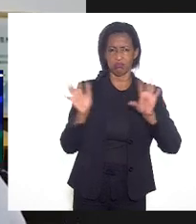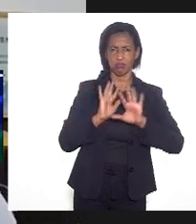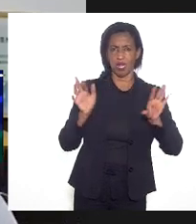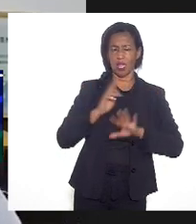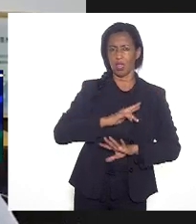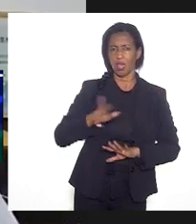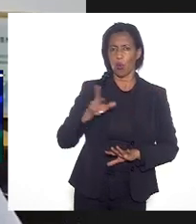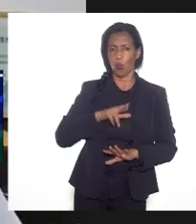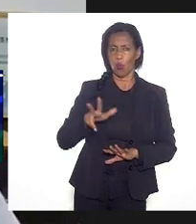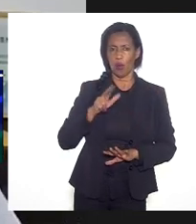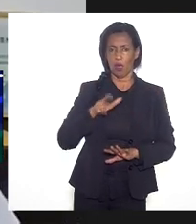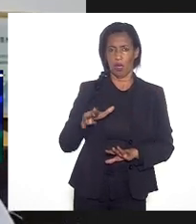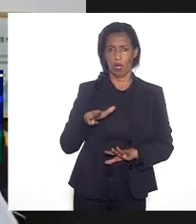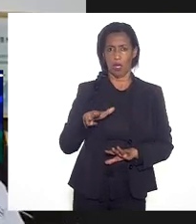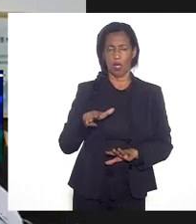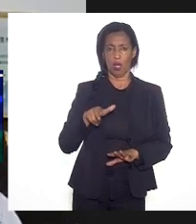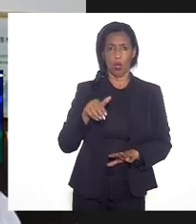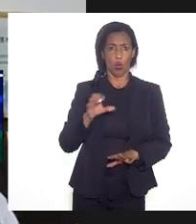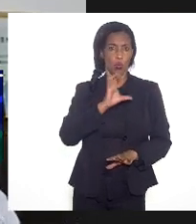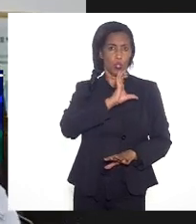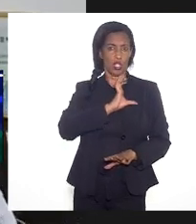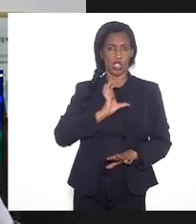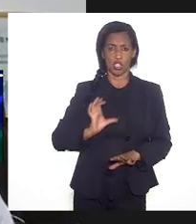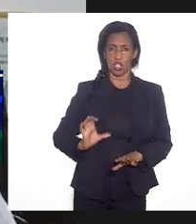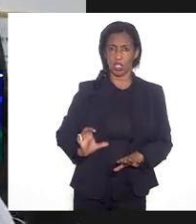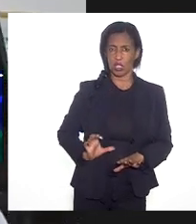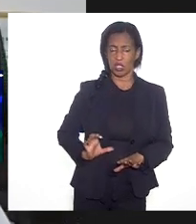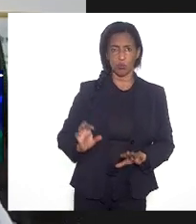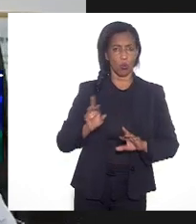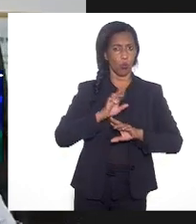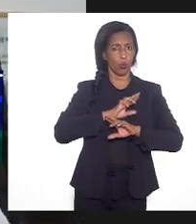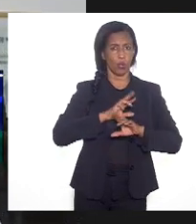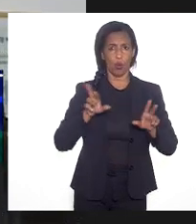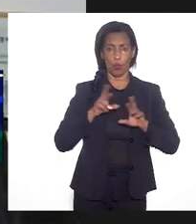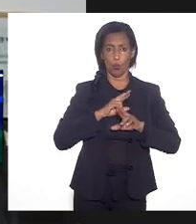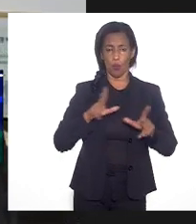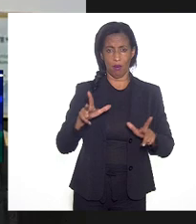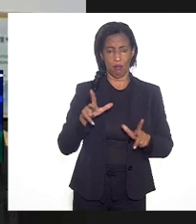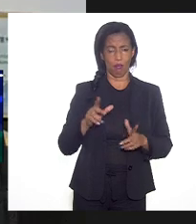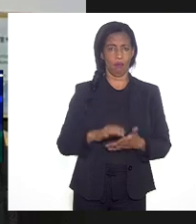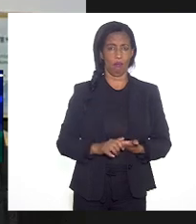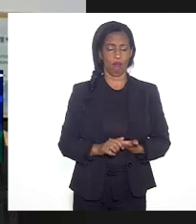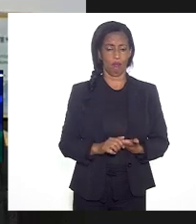e muito menos o cristianismo. E muito menos o cristianismo.